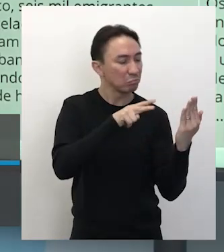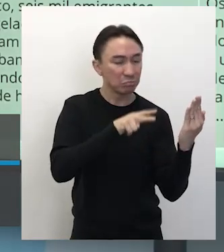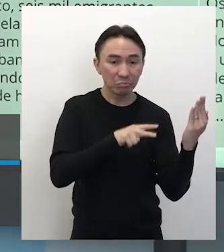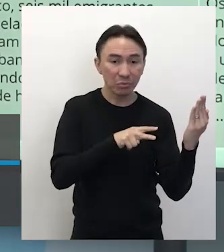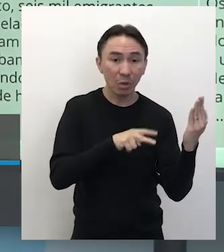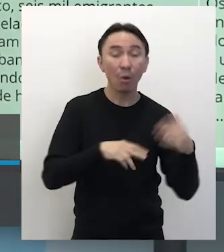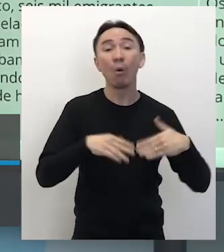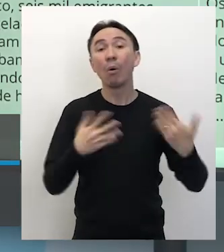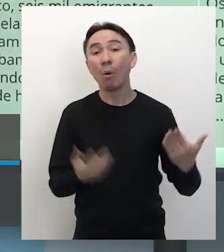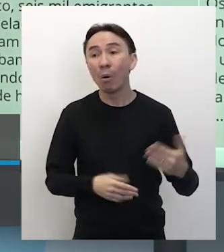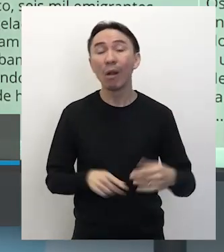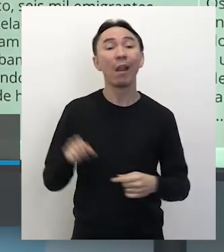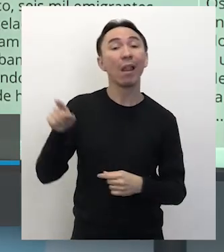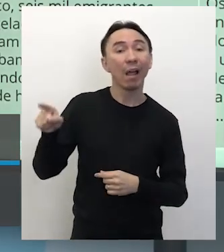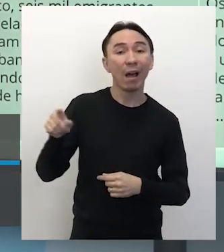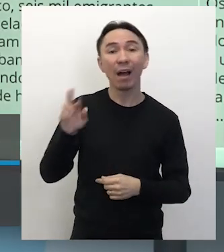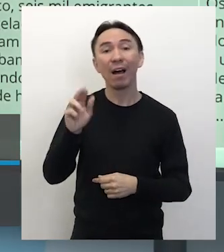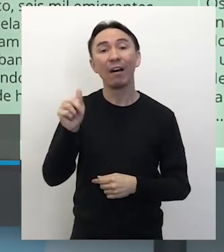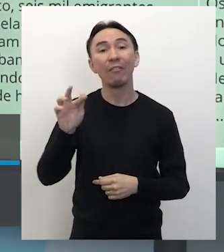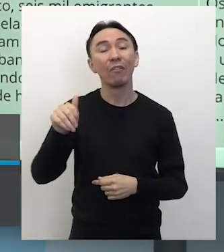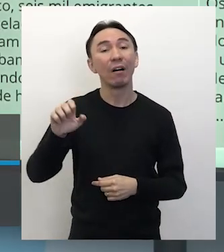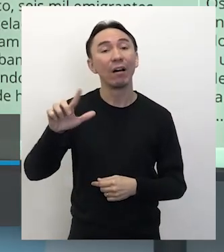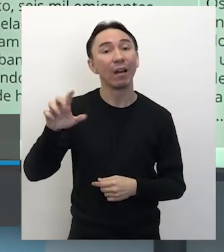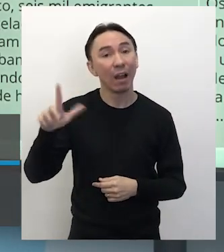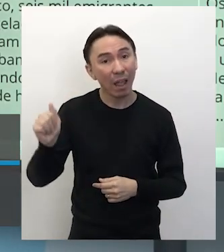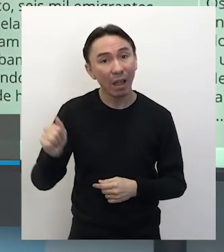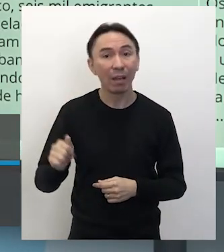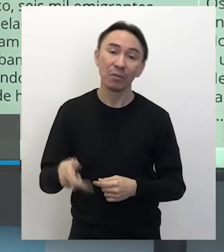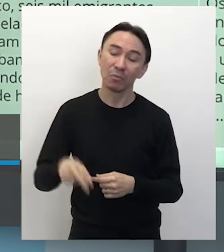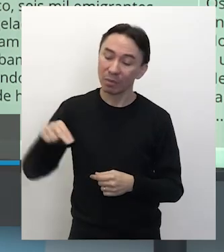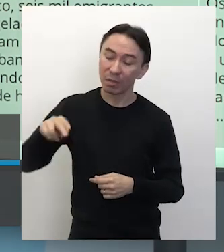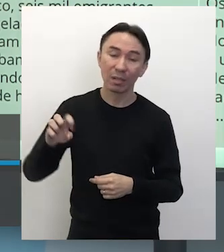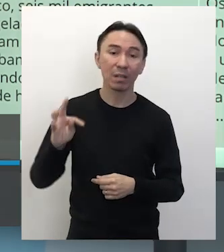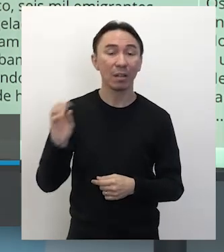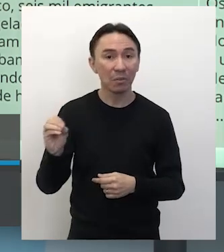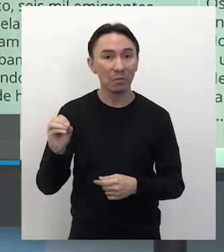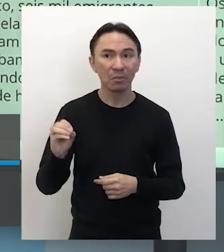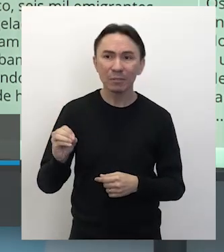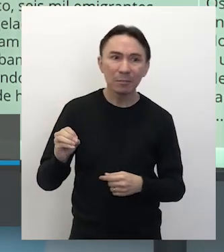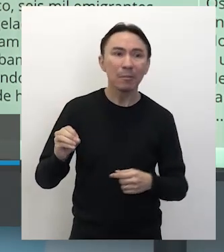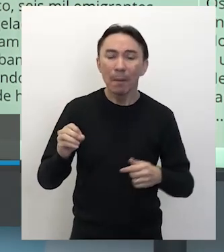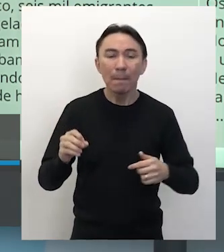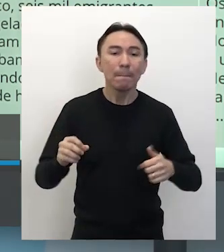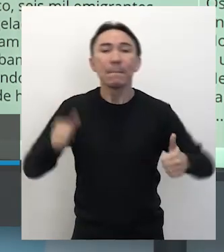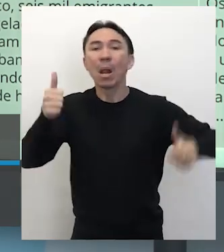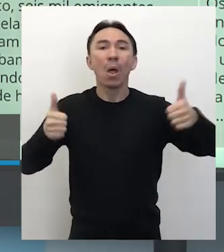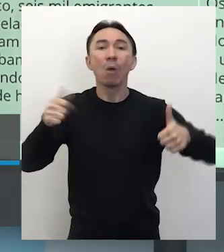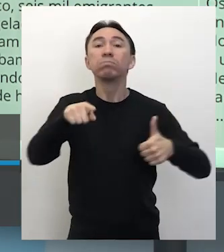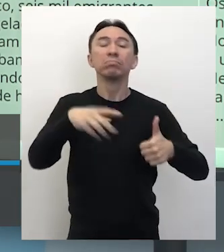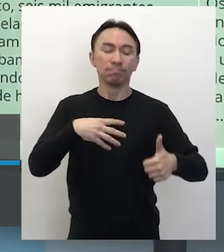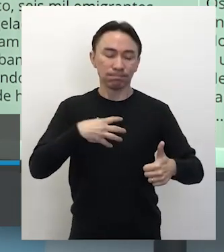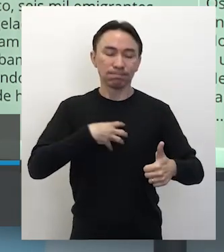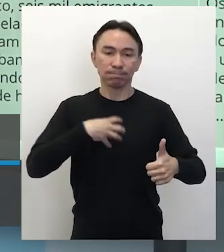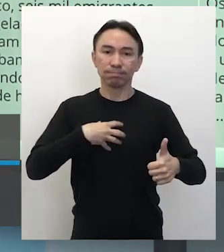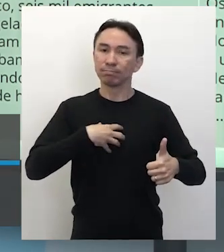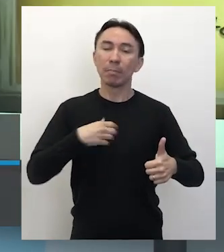realizar, ou da forma que a Rafaela e o Neto fizeram, né? O que atingiu mais vocês, né? O que emocionou mais, tá